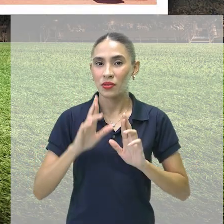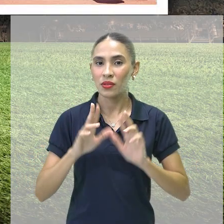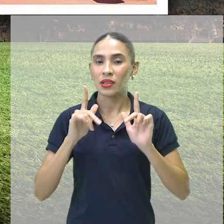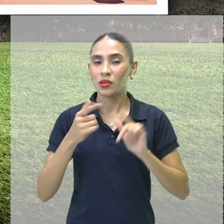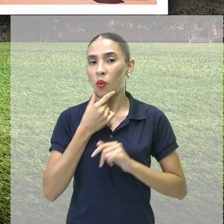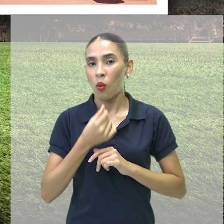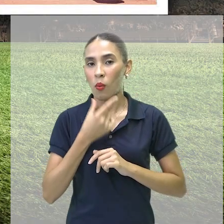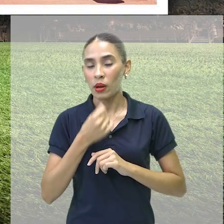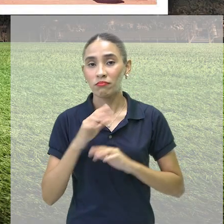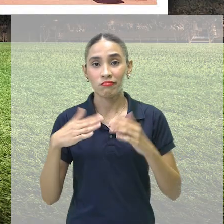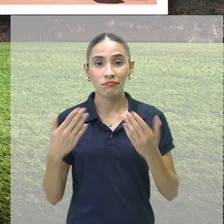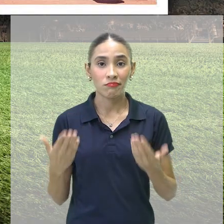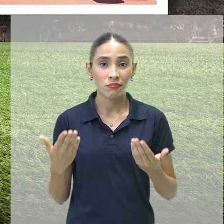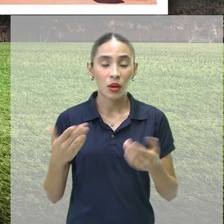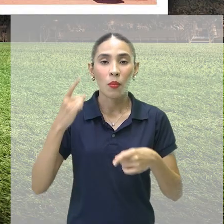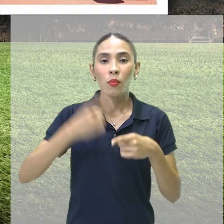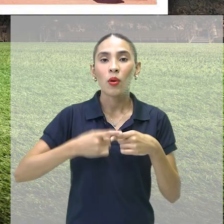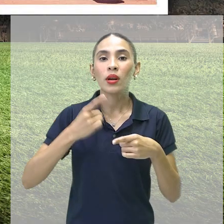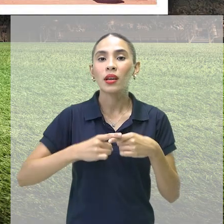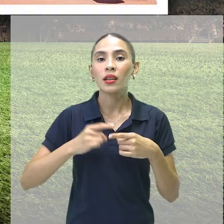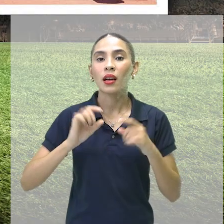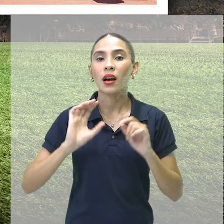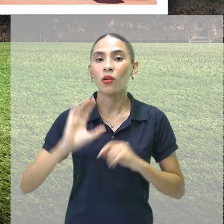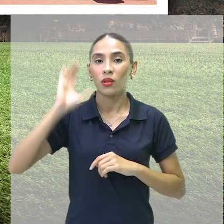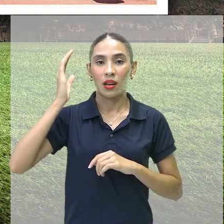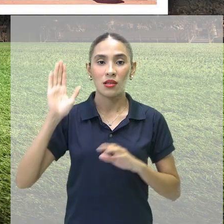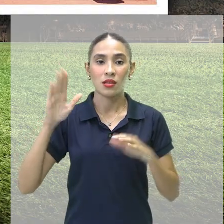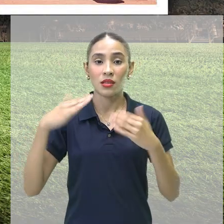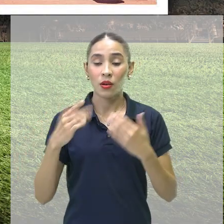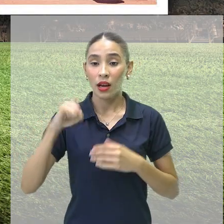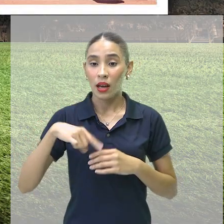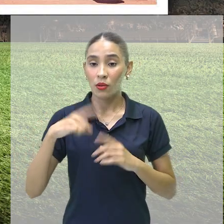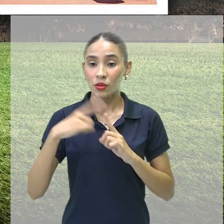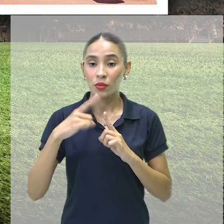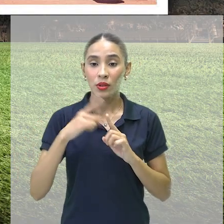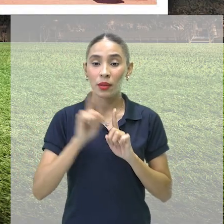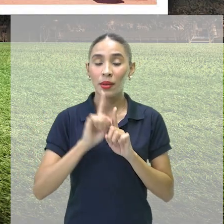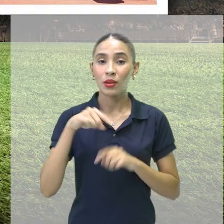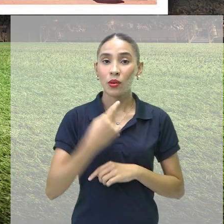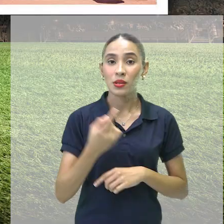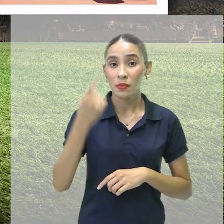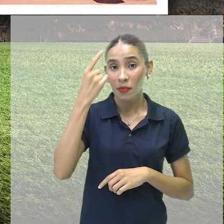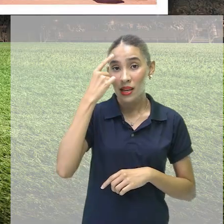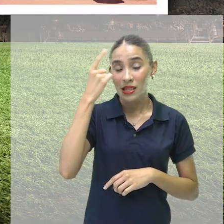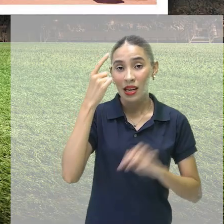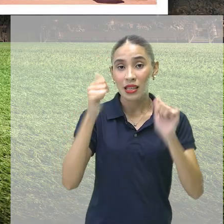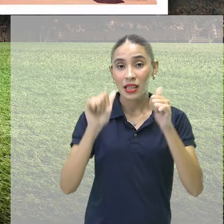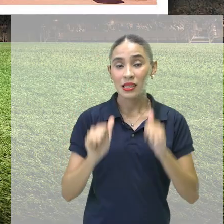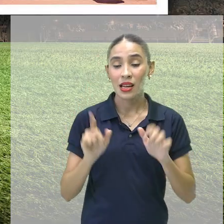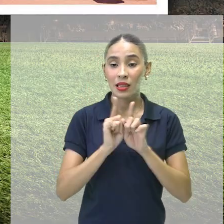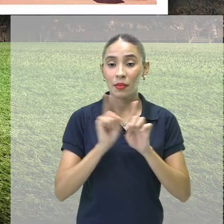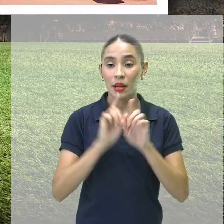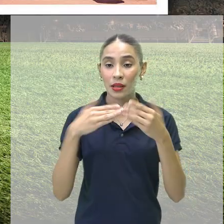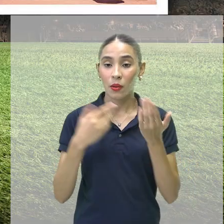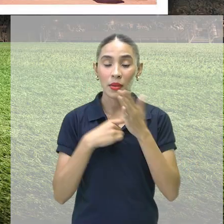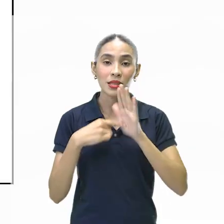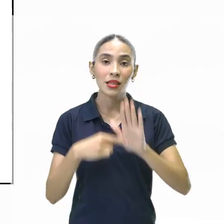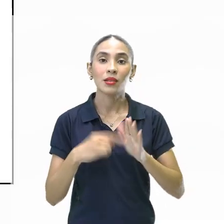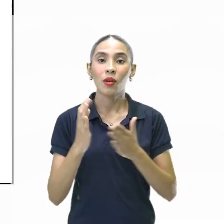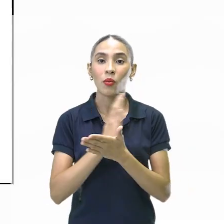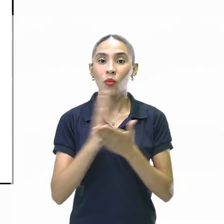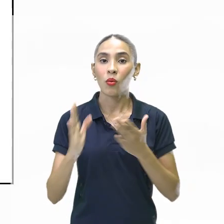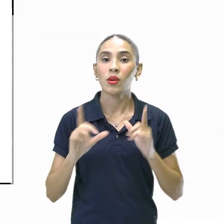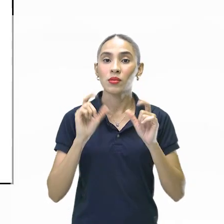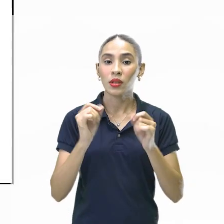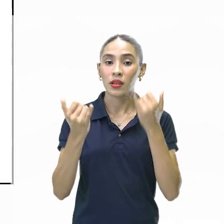masculinos? Por que será que isso acontece, né? É um caso da gente pensar e analisar. E aí eu trago algumas